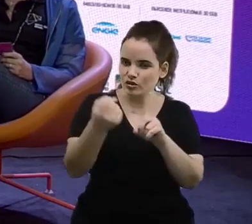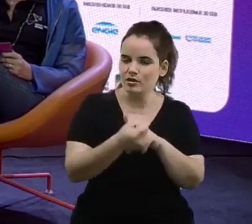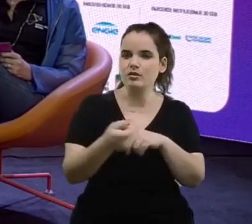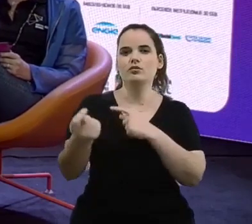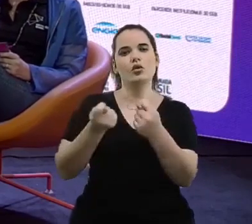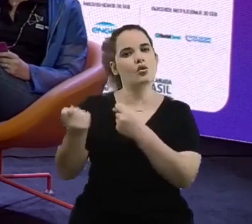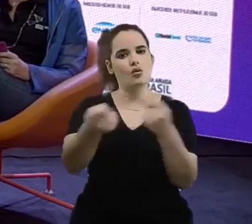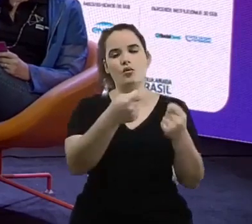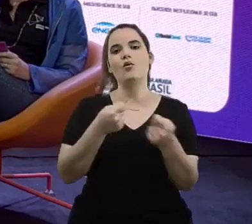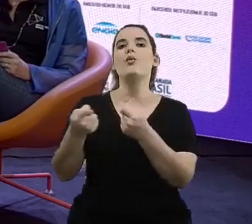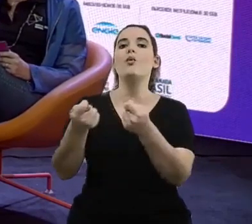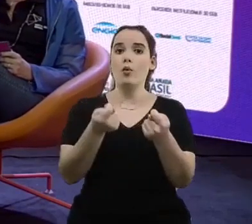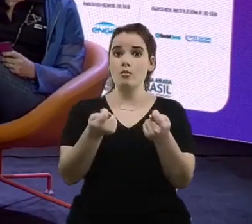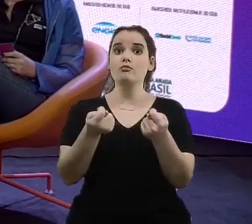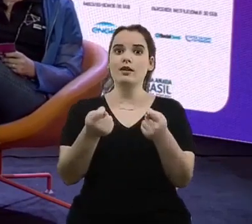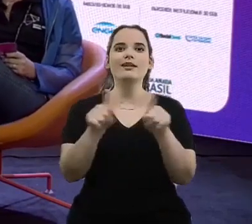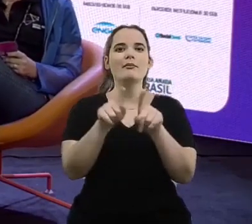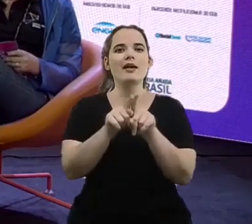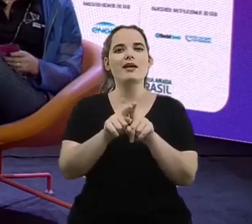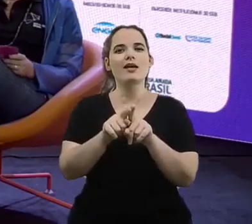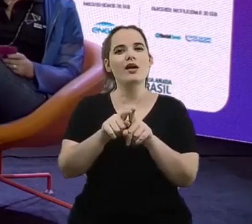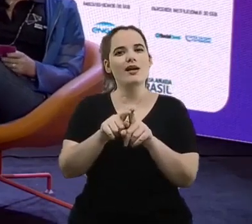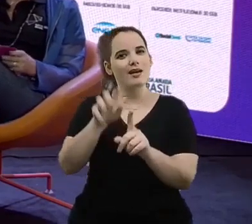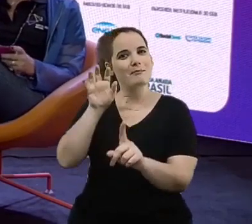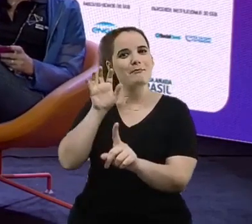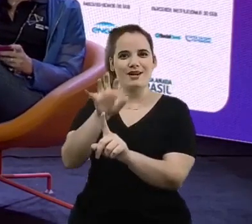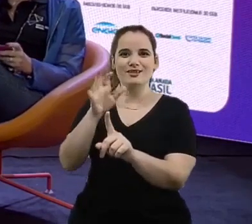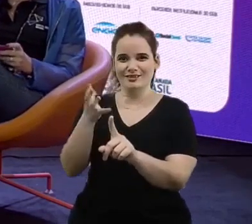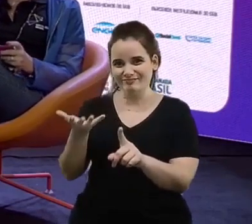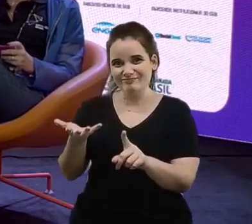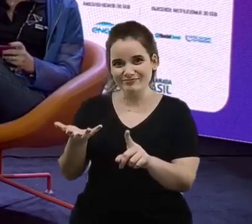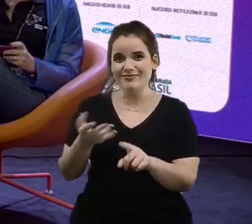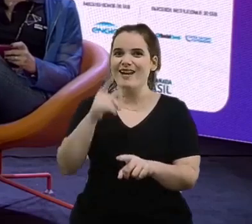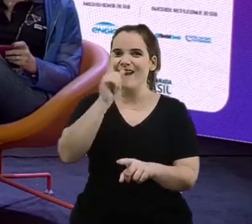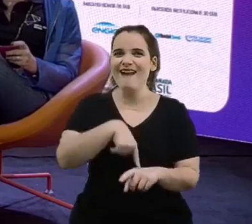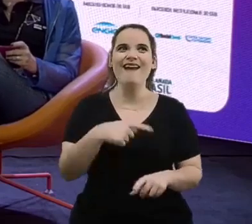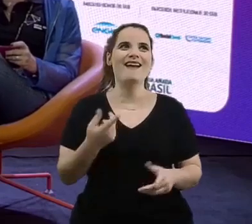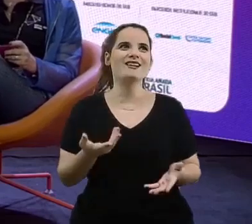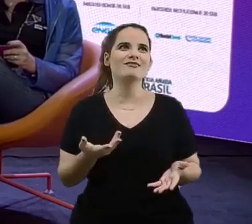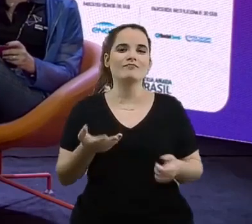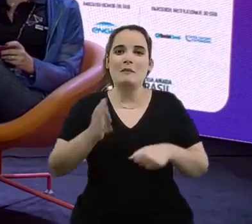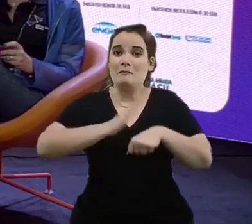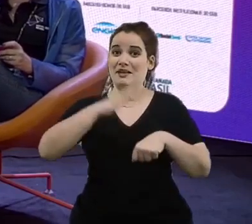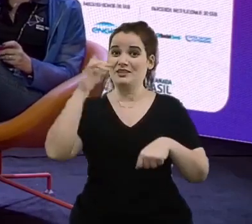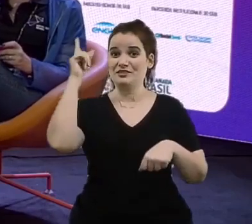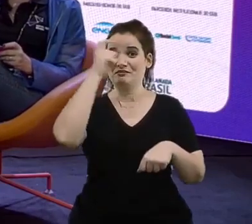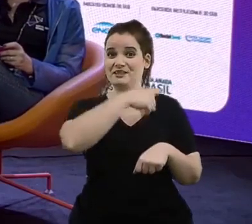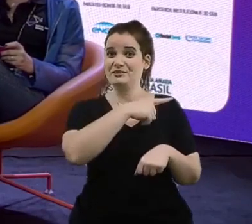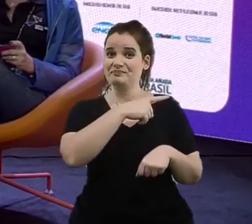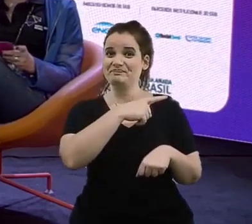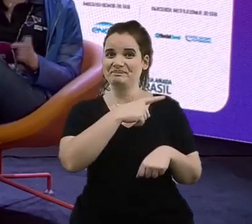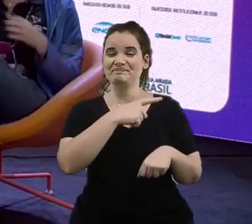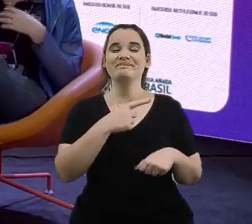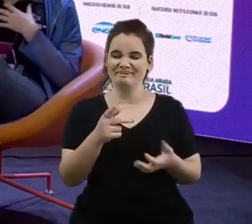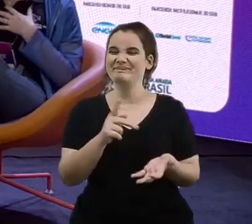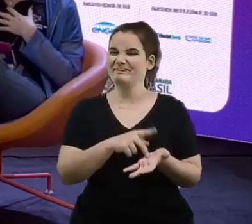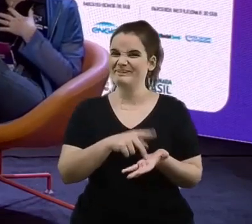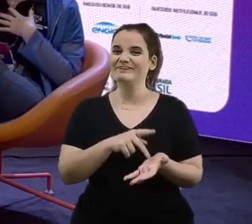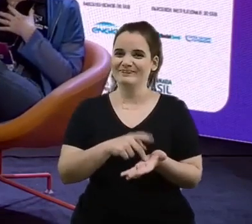baseadas em evidências, e a gente espera reproduzir esse projeto em várias outras áreas, com mais dados, criar dashboards que sejam